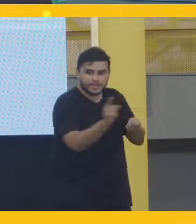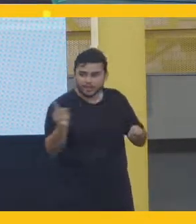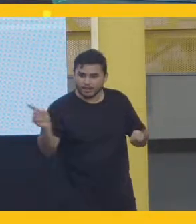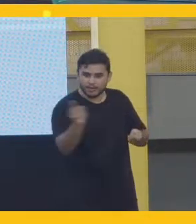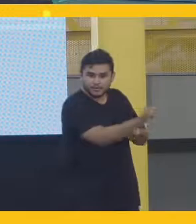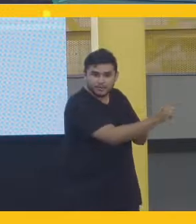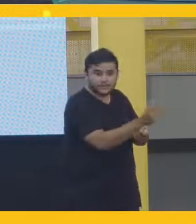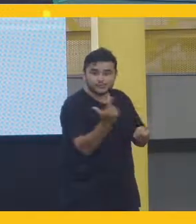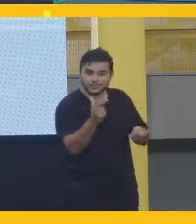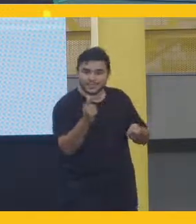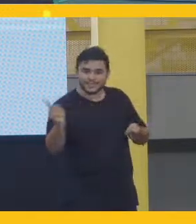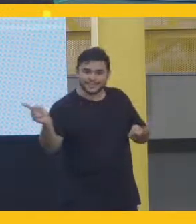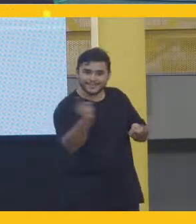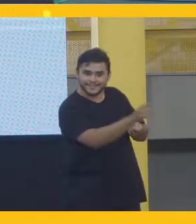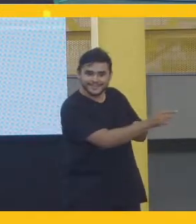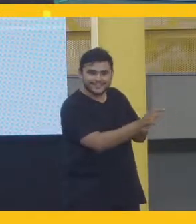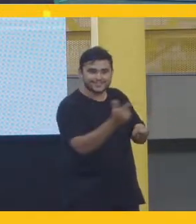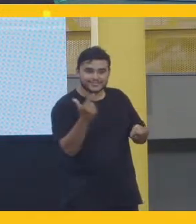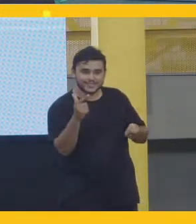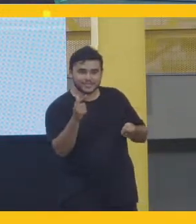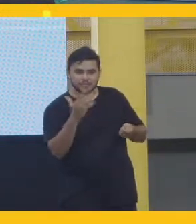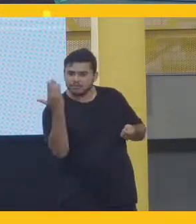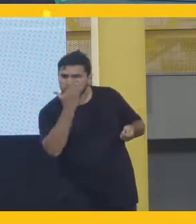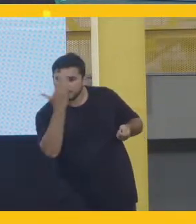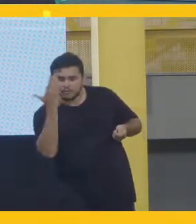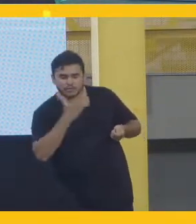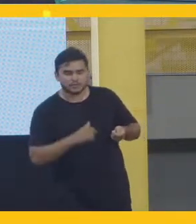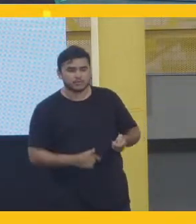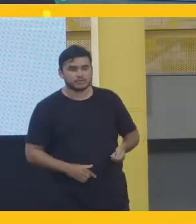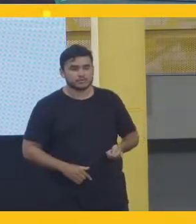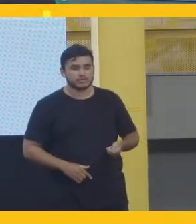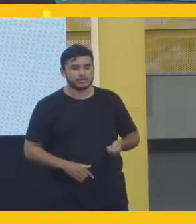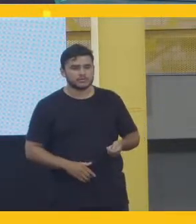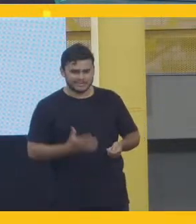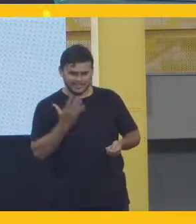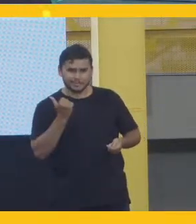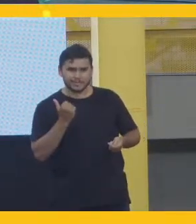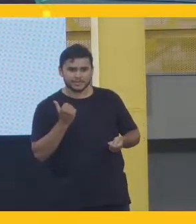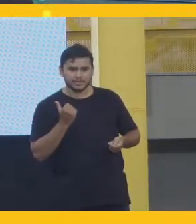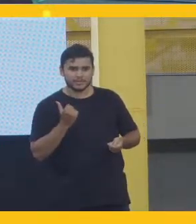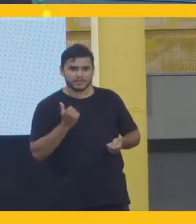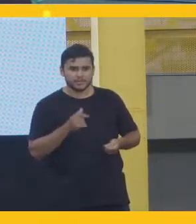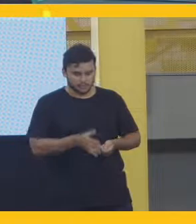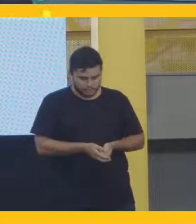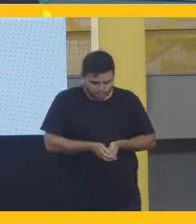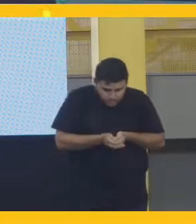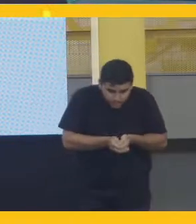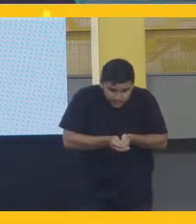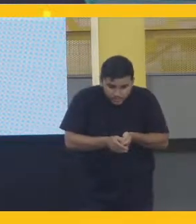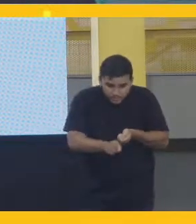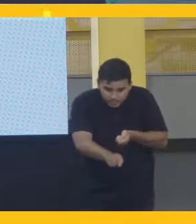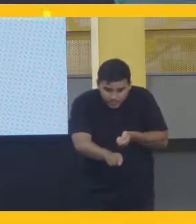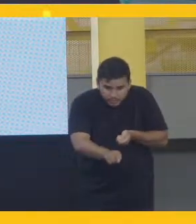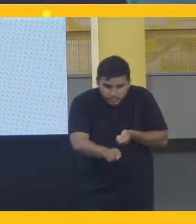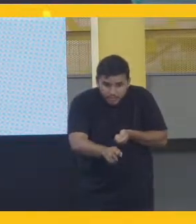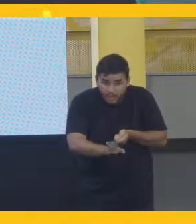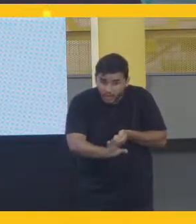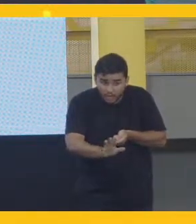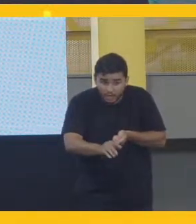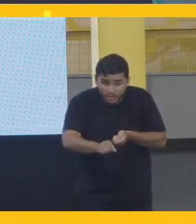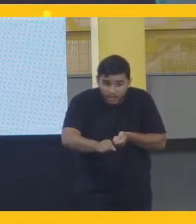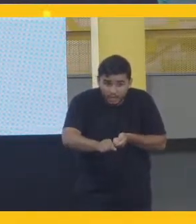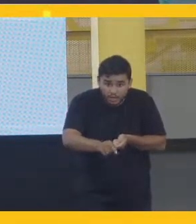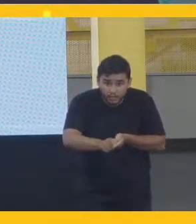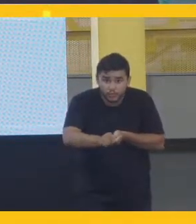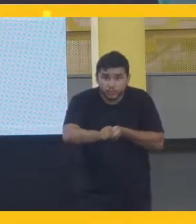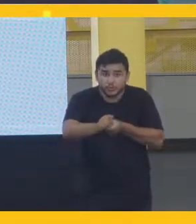existe. Ah, mas eu queria tanto ver um raio de luz. Tem um jeito. Mas você não vai ver o